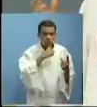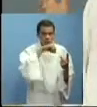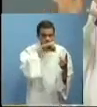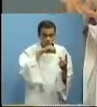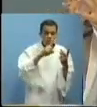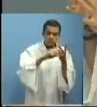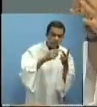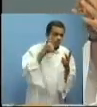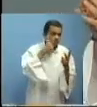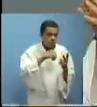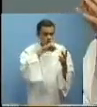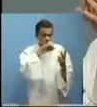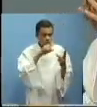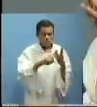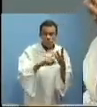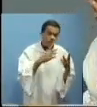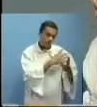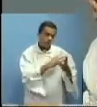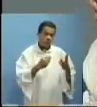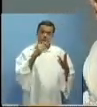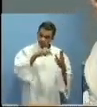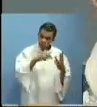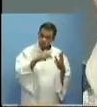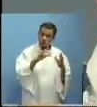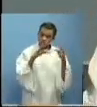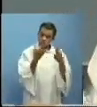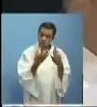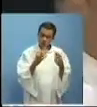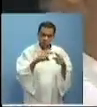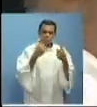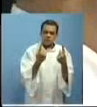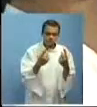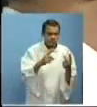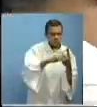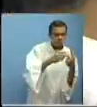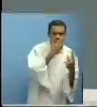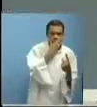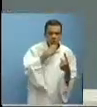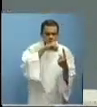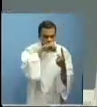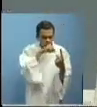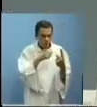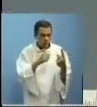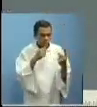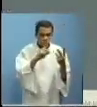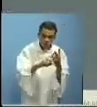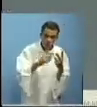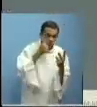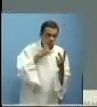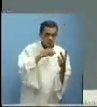homem e uma mulher se une no ato maravilhoso e conjugal